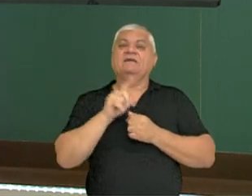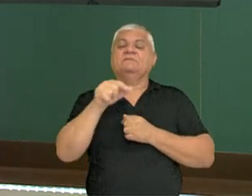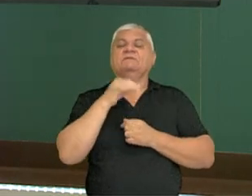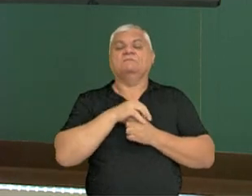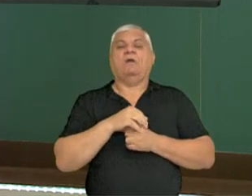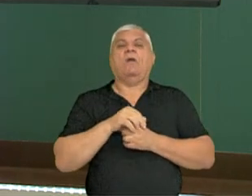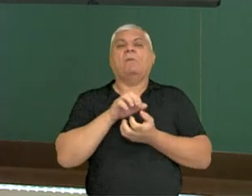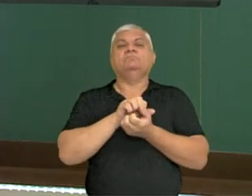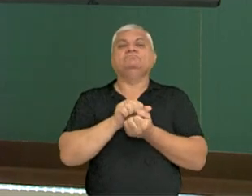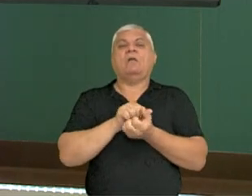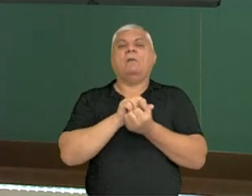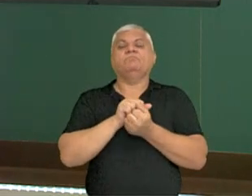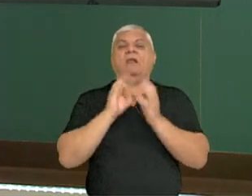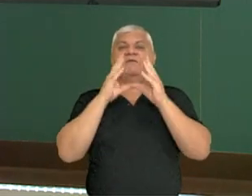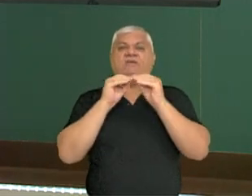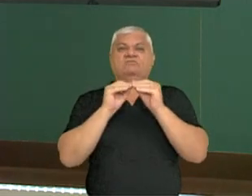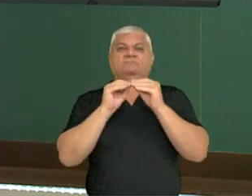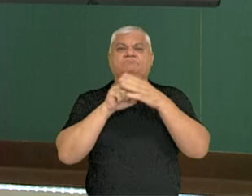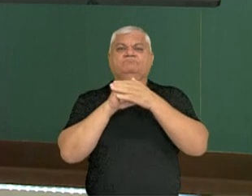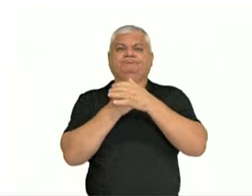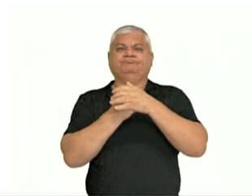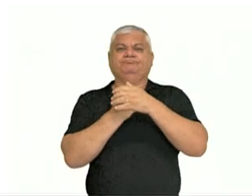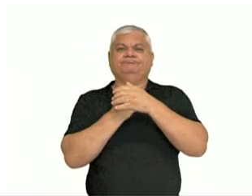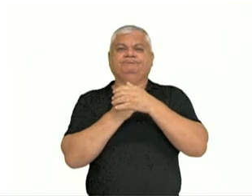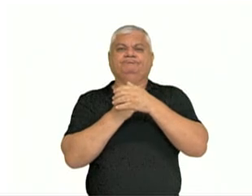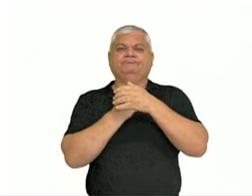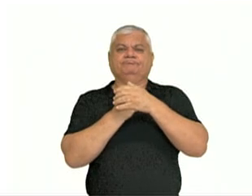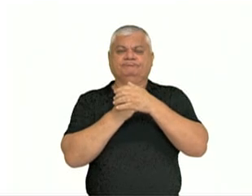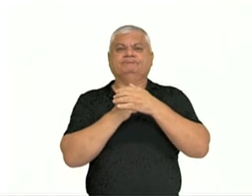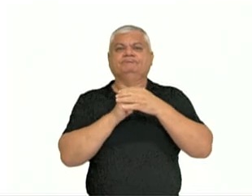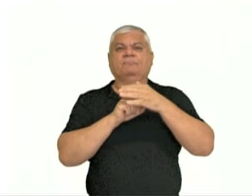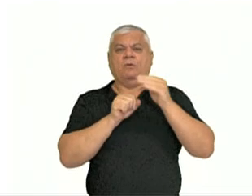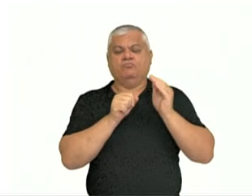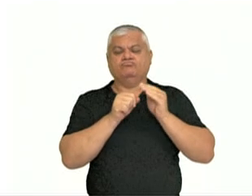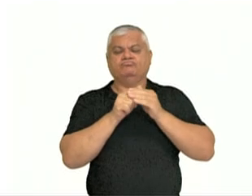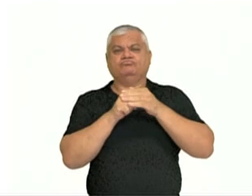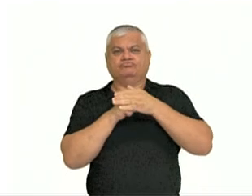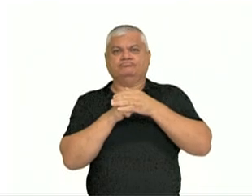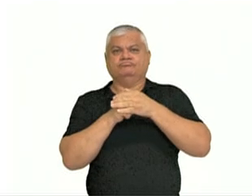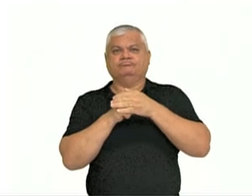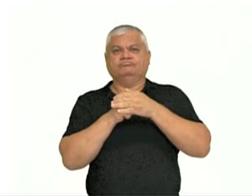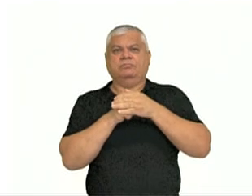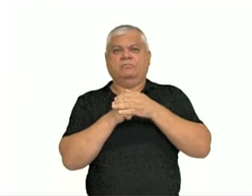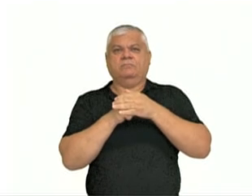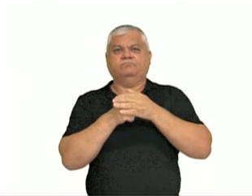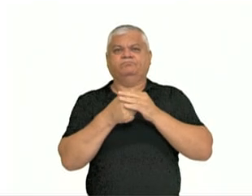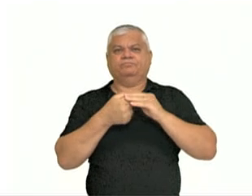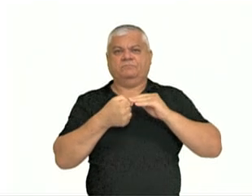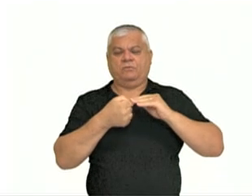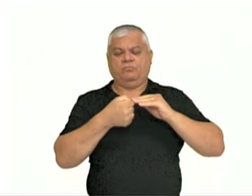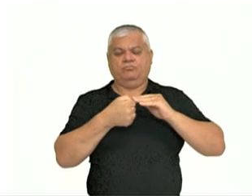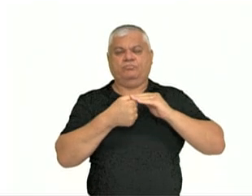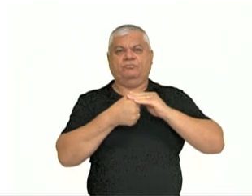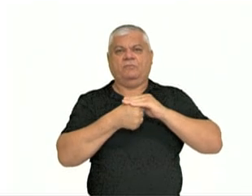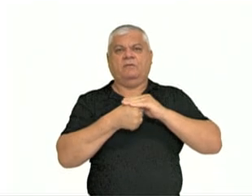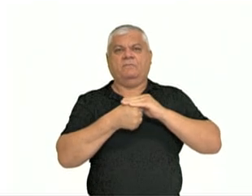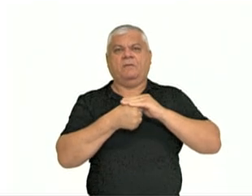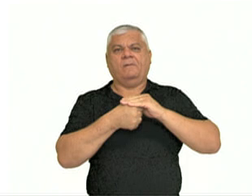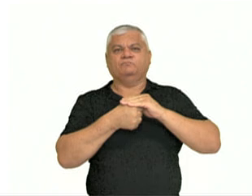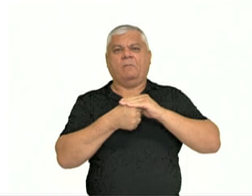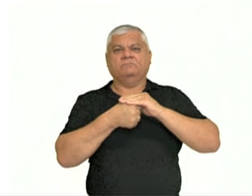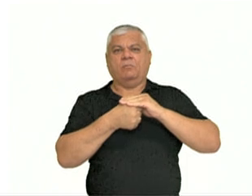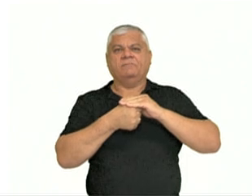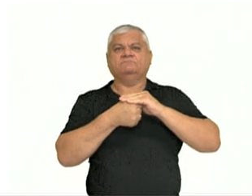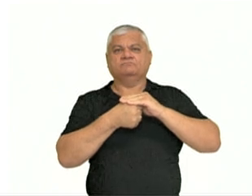nós estamos comendo. Então, quando a gente se alimenta, ela fecha para garantir que o alimento não desça por